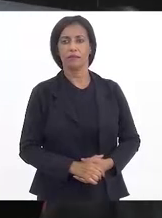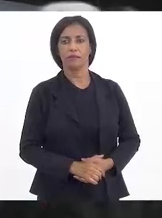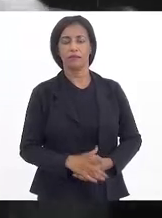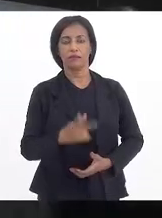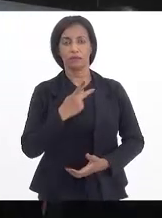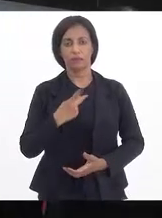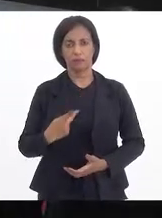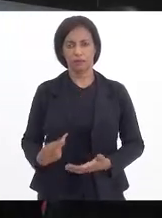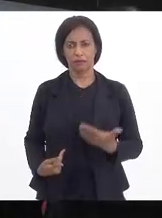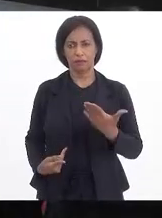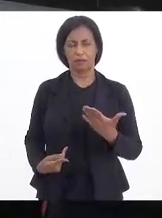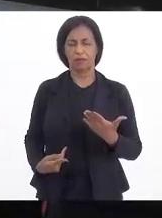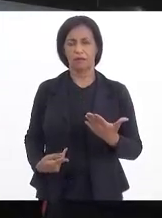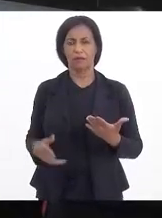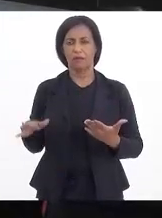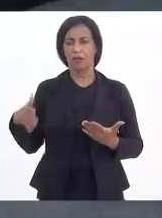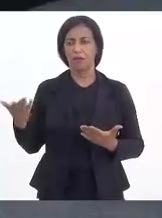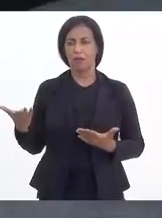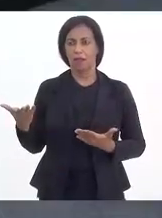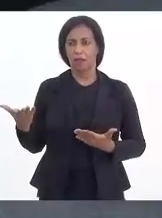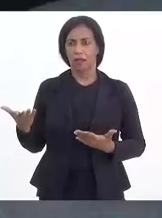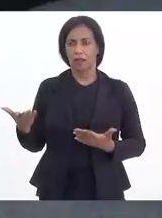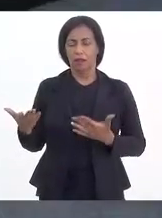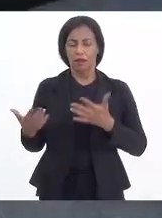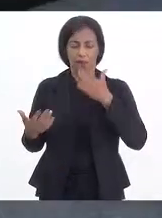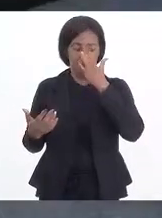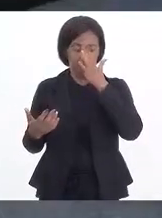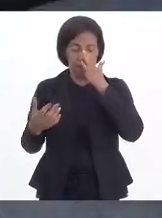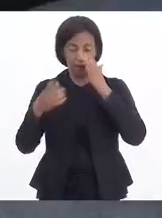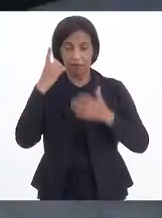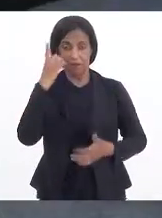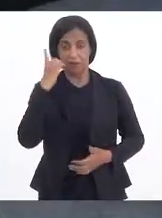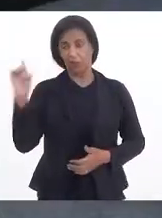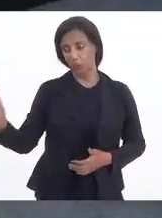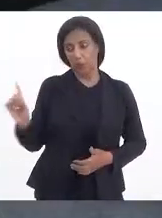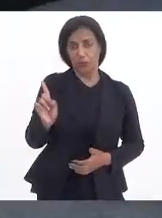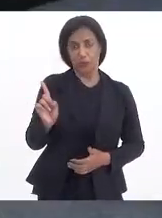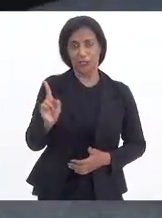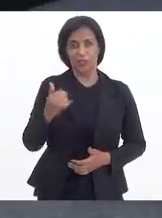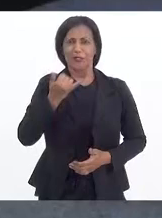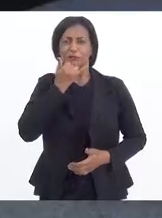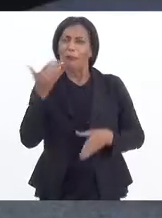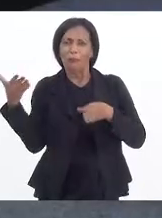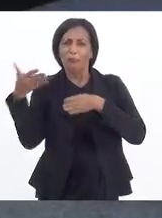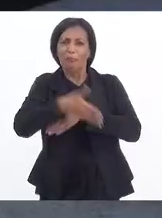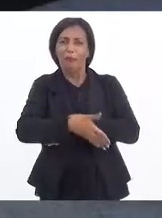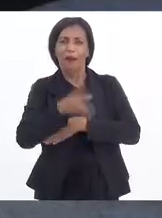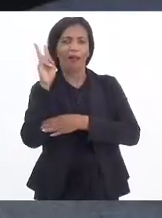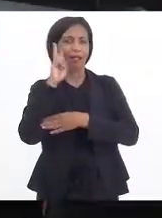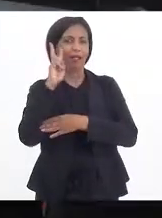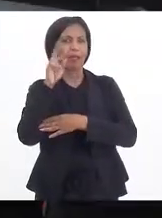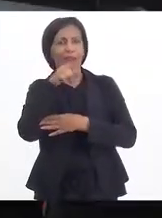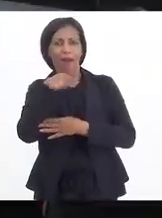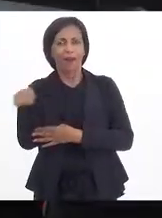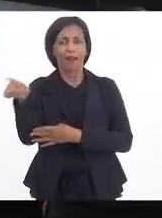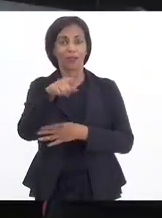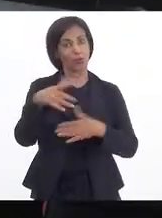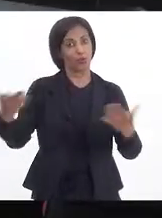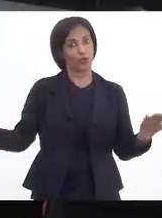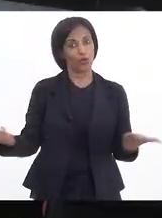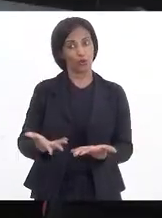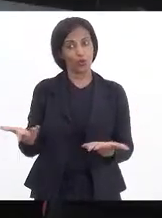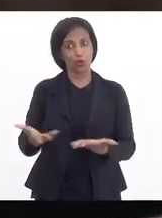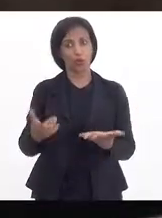o presidente enquanto o o deputado não chega aqui eu queria só lembrar a todos que